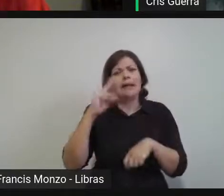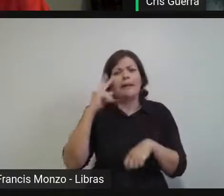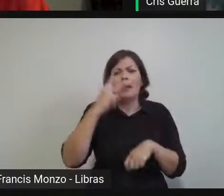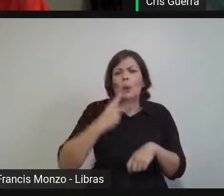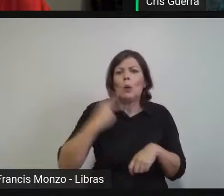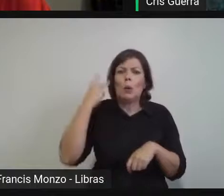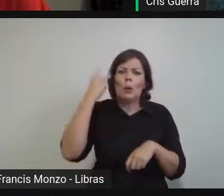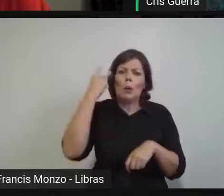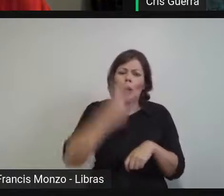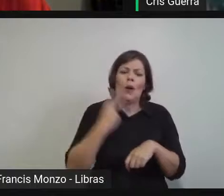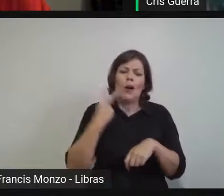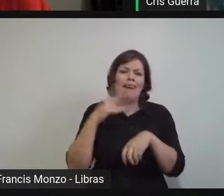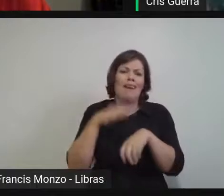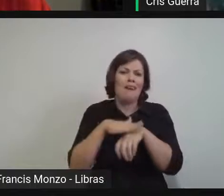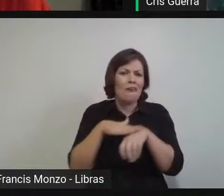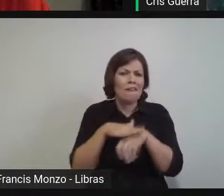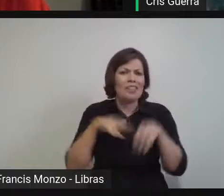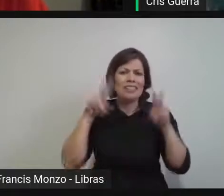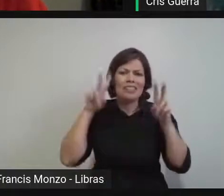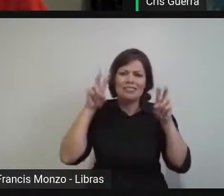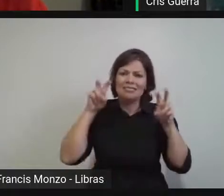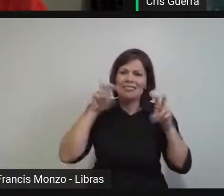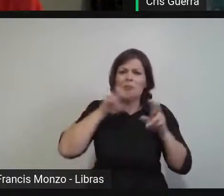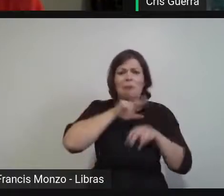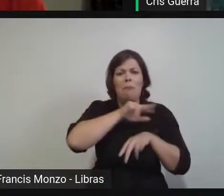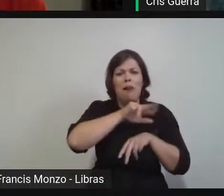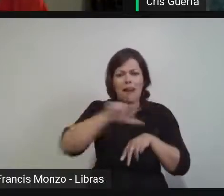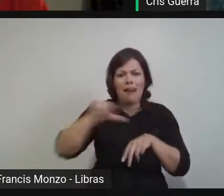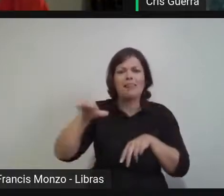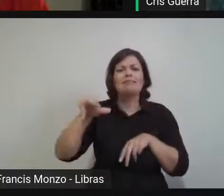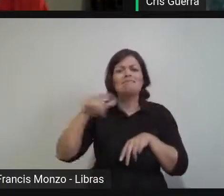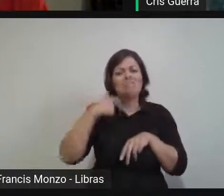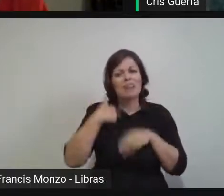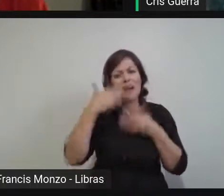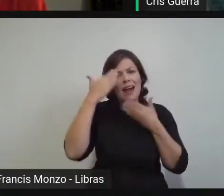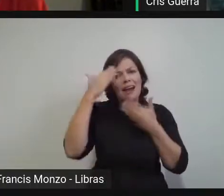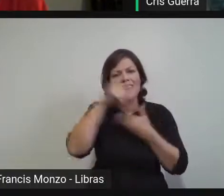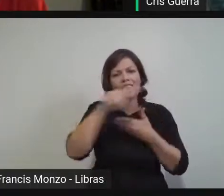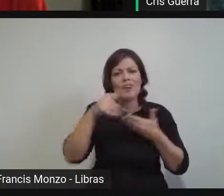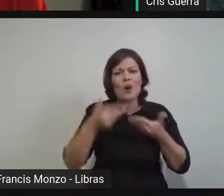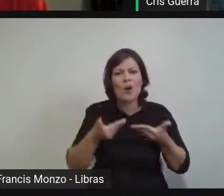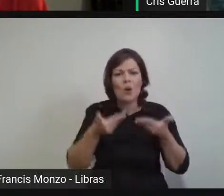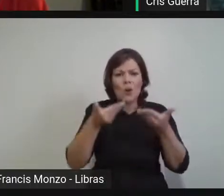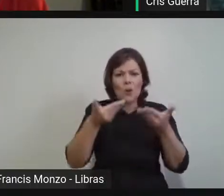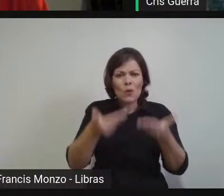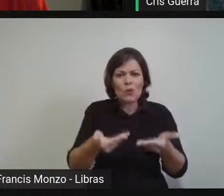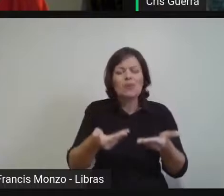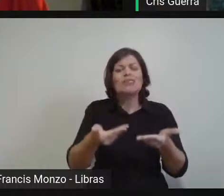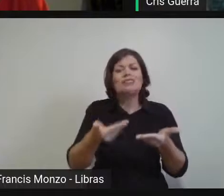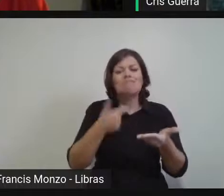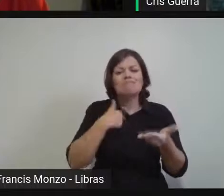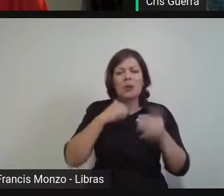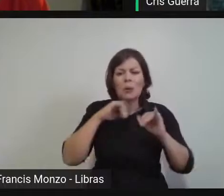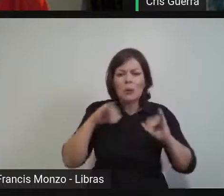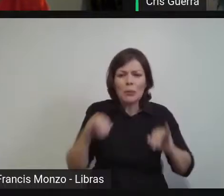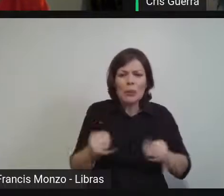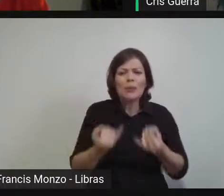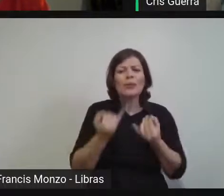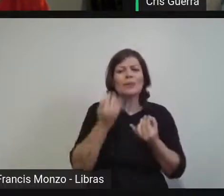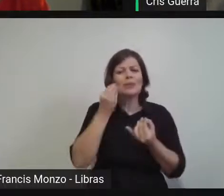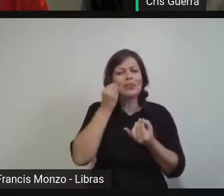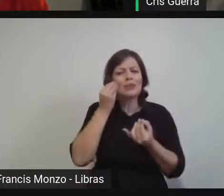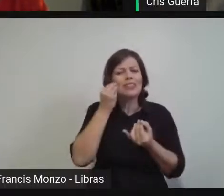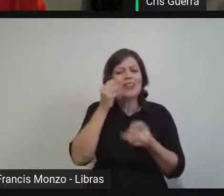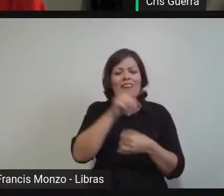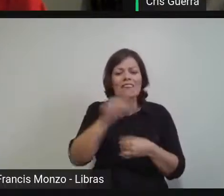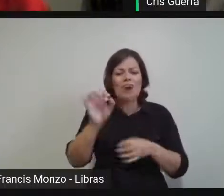assuntos. Agradeço muito a oportunidade de estar aqui, pelo convite, né? A todo mundo que participou da organização do